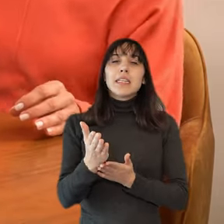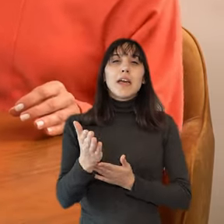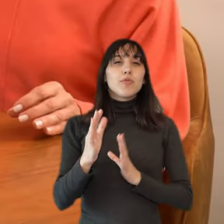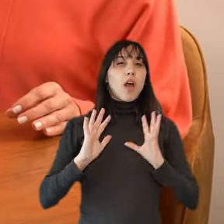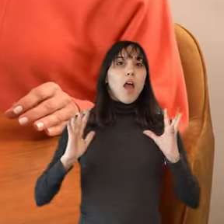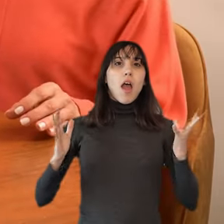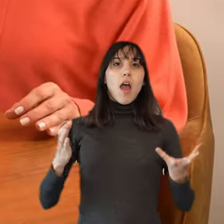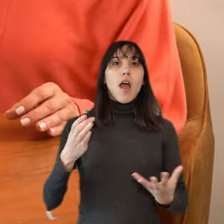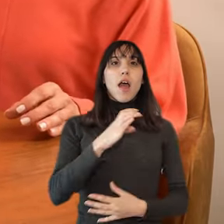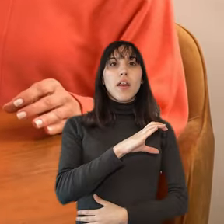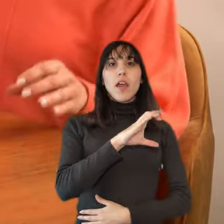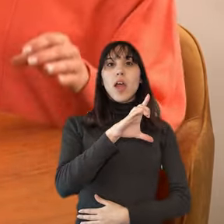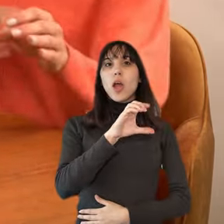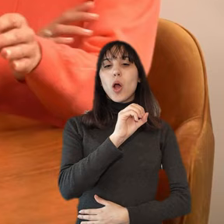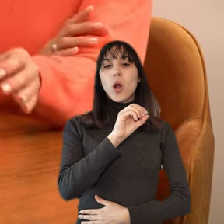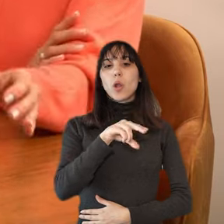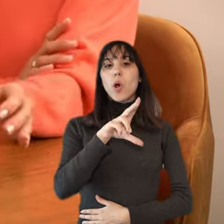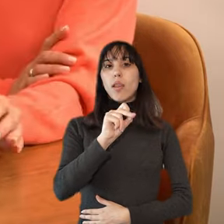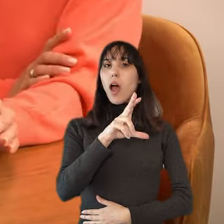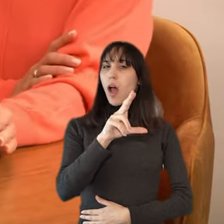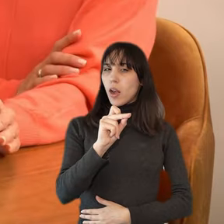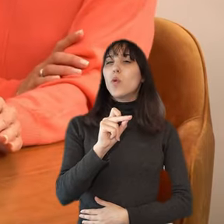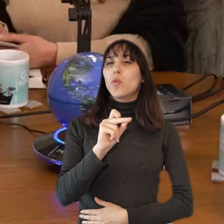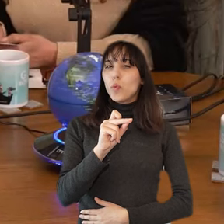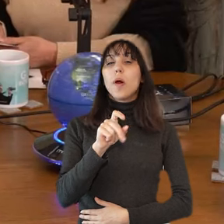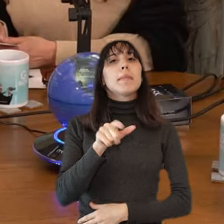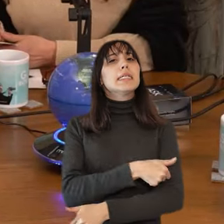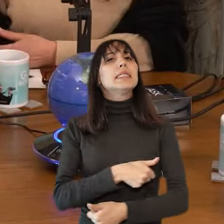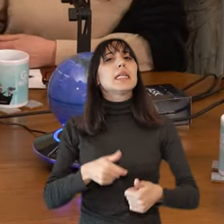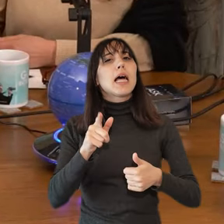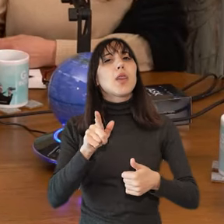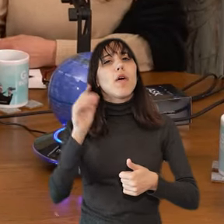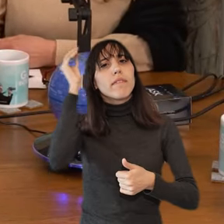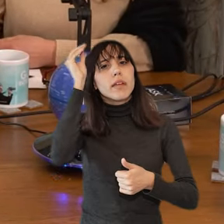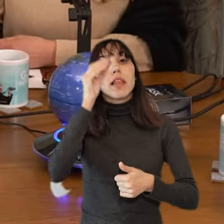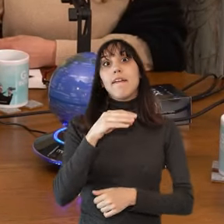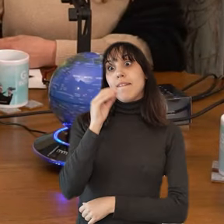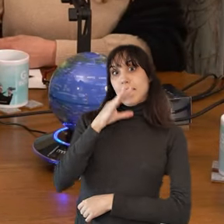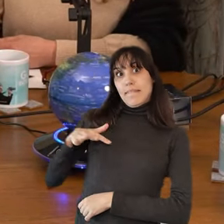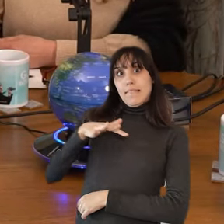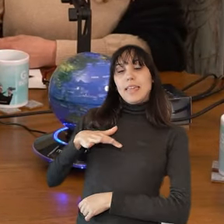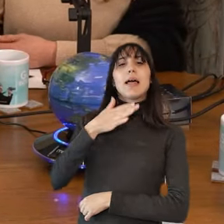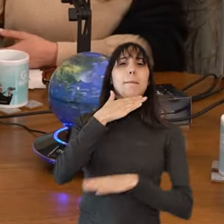Lara giro uma cidade uma cidade ou Vila era uma vila uma vila